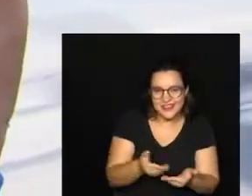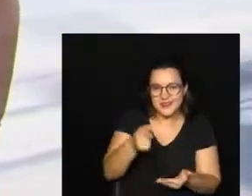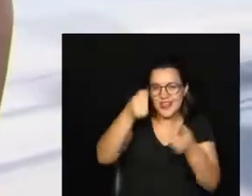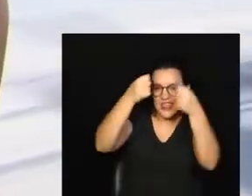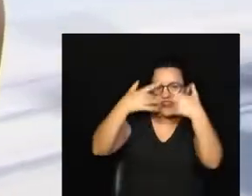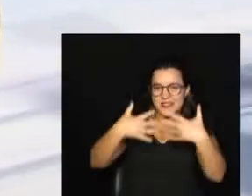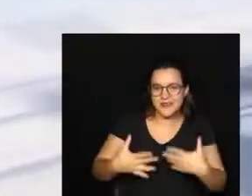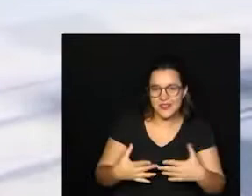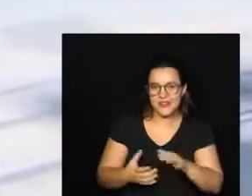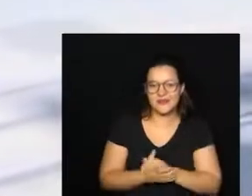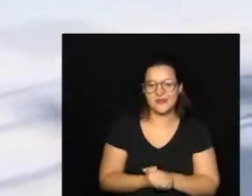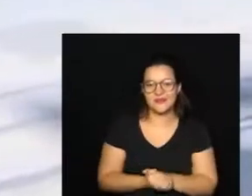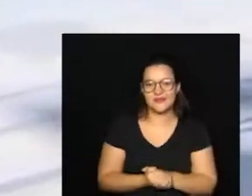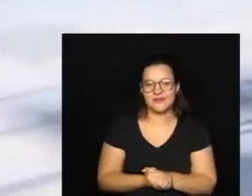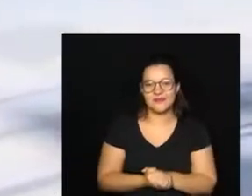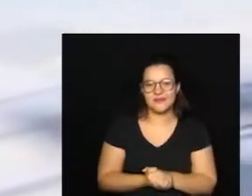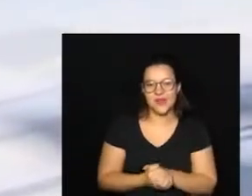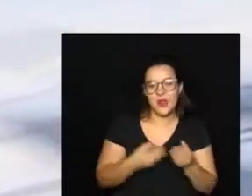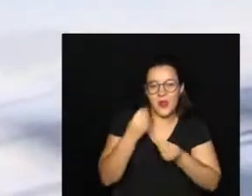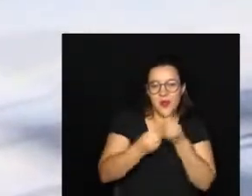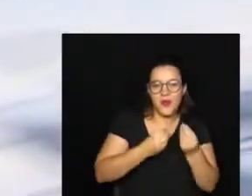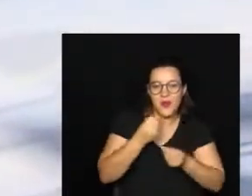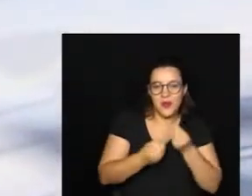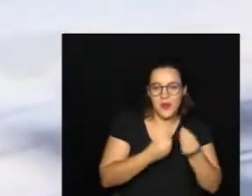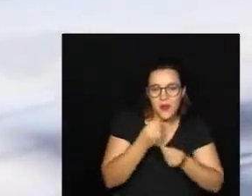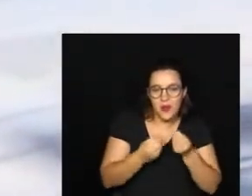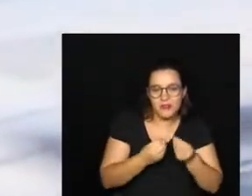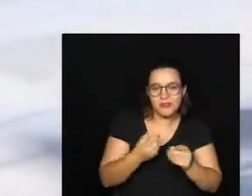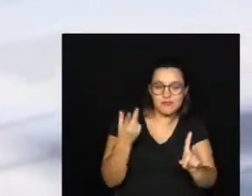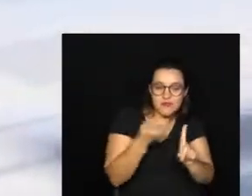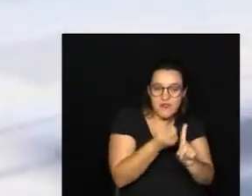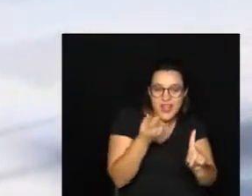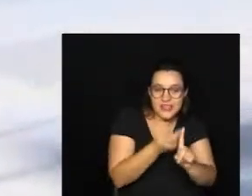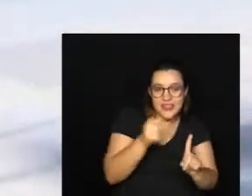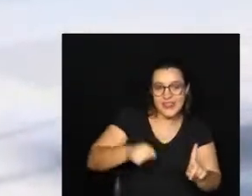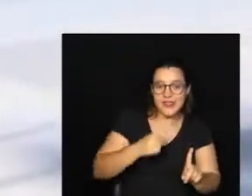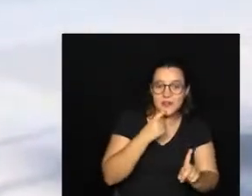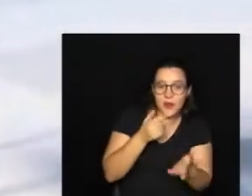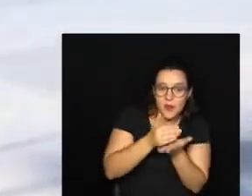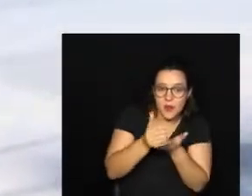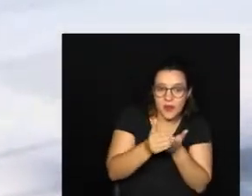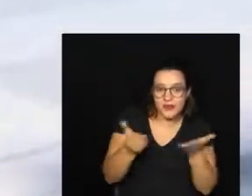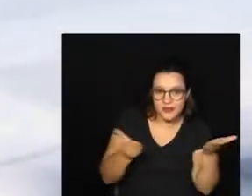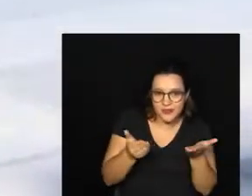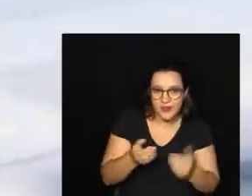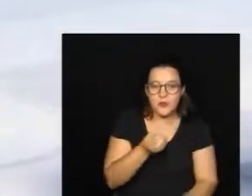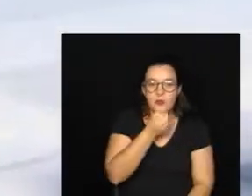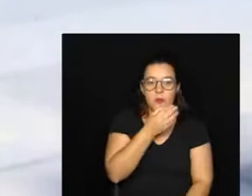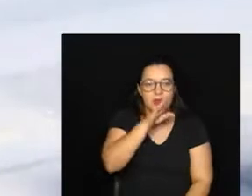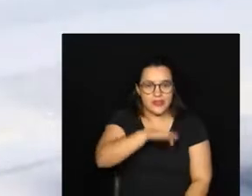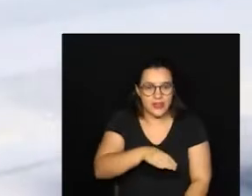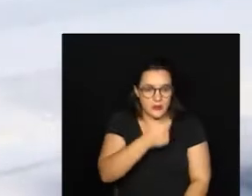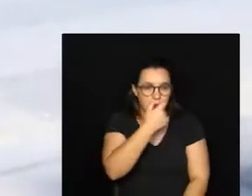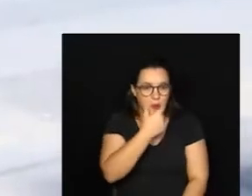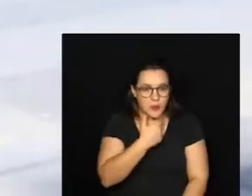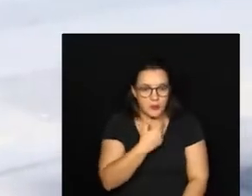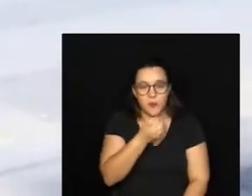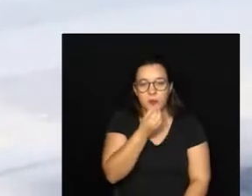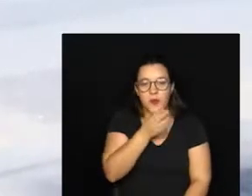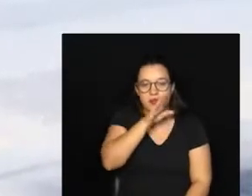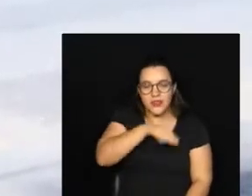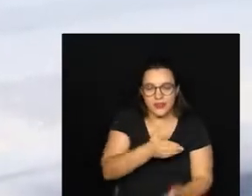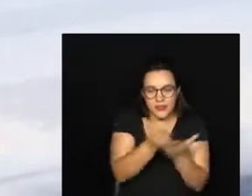esclarecimentos. Como é que vai ser essa campanha aqui em Campinas a partir de hoje? Boa tarde, Rubens. Boa tarde a todos. Eu que